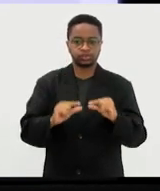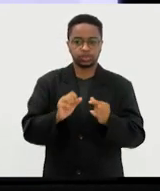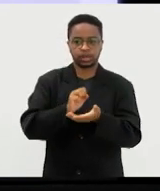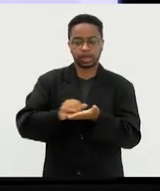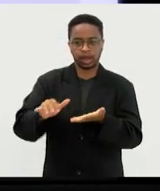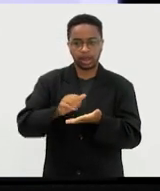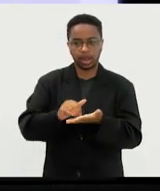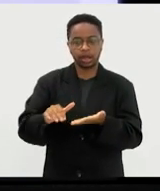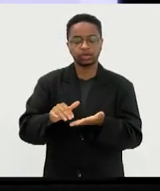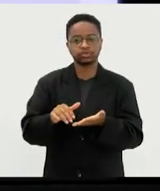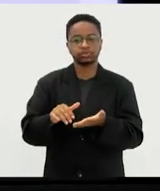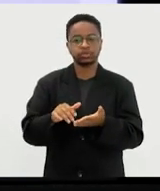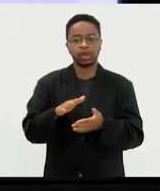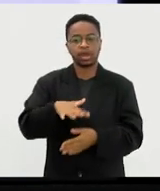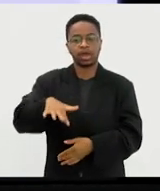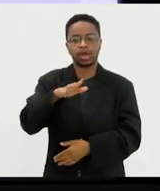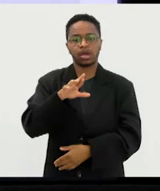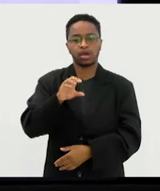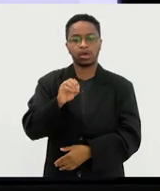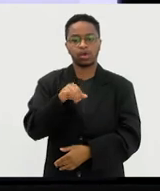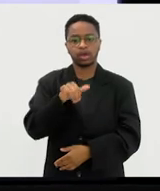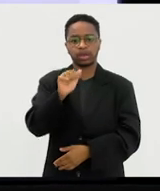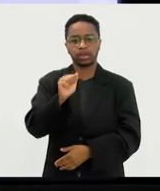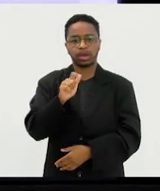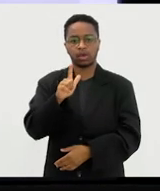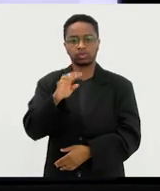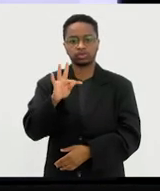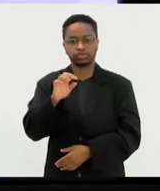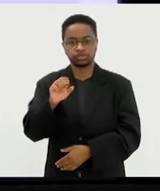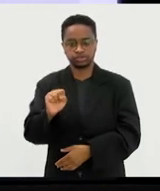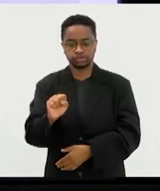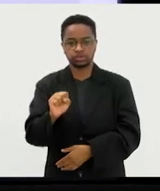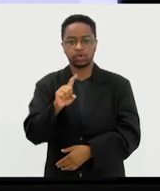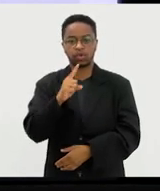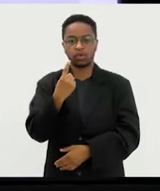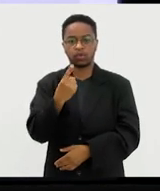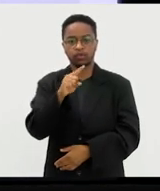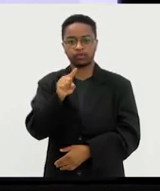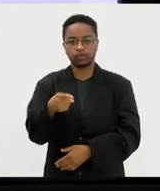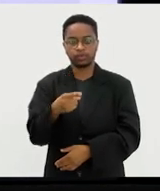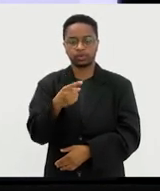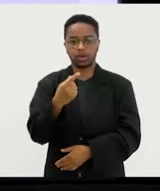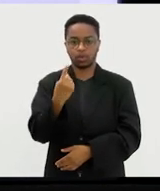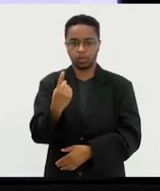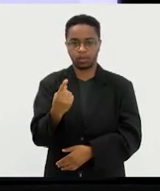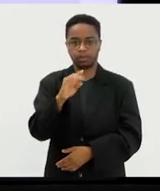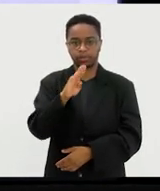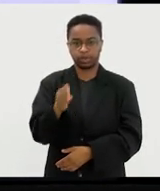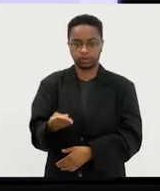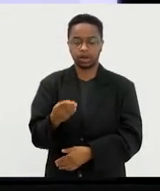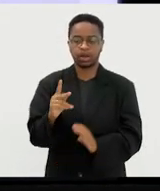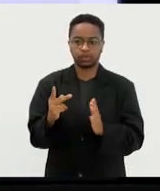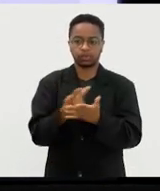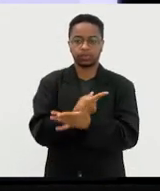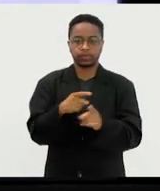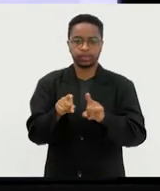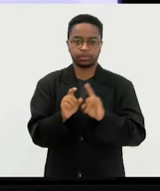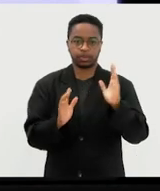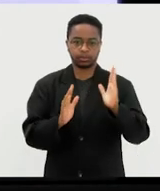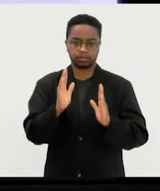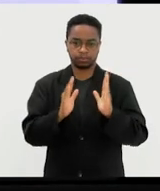securitização em royalties de 1,1 bi que foram realizadas ali ainda nesse